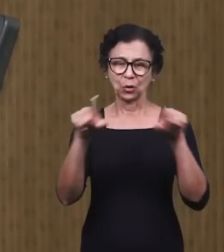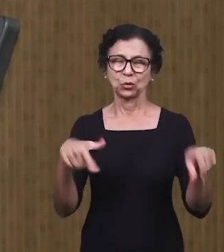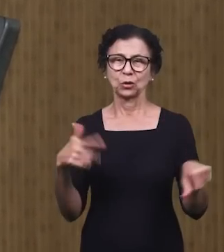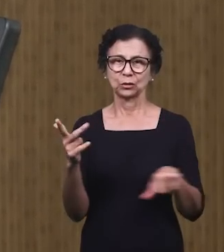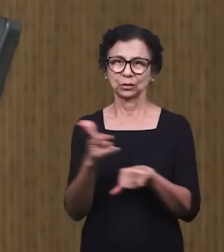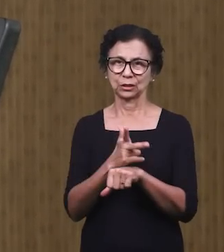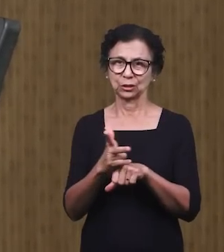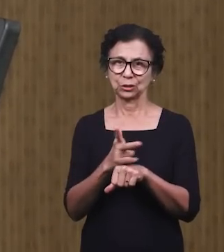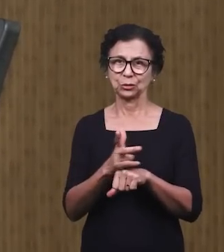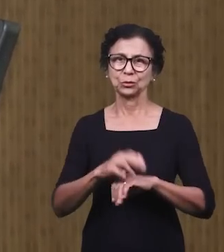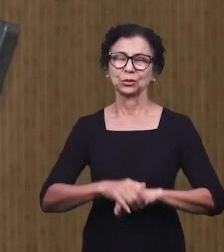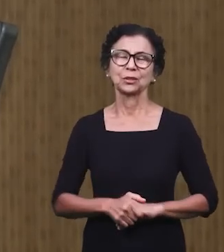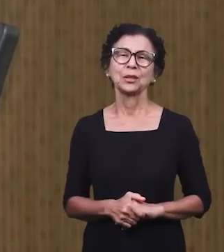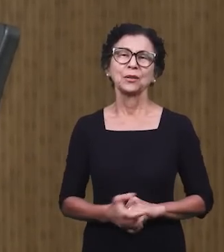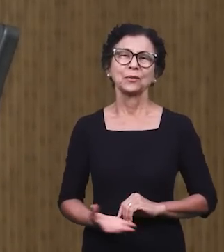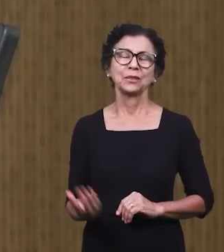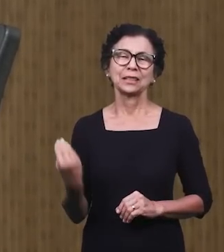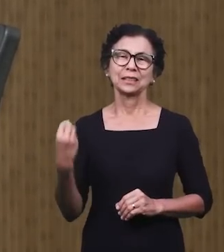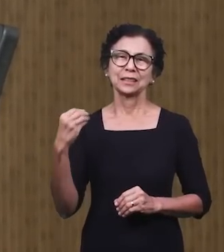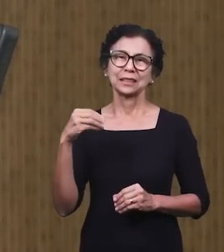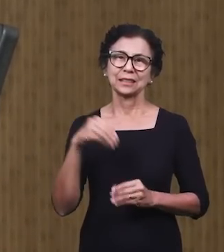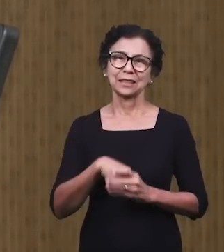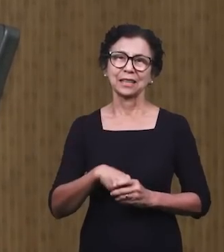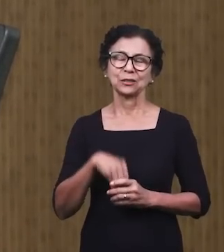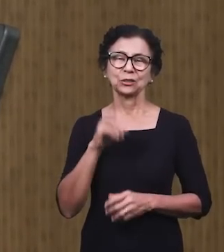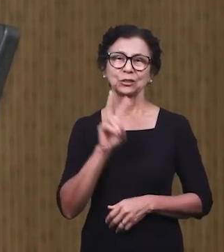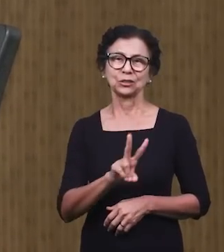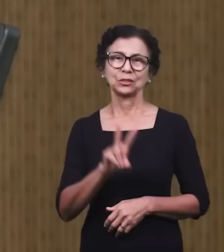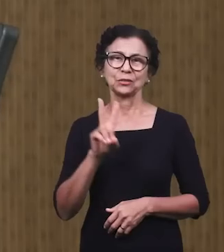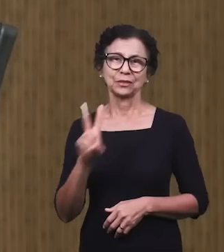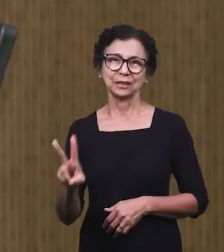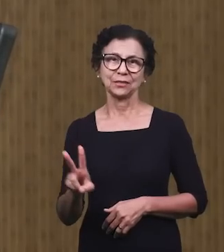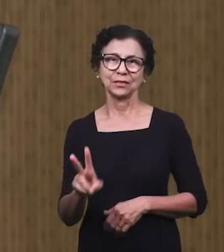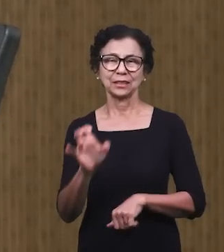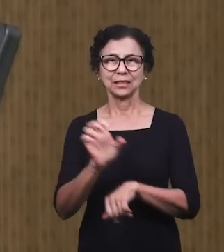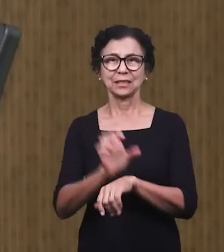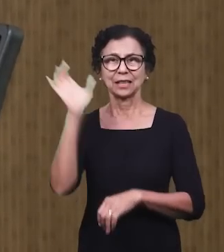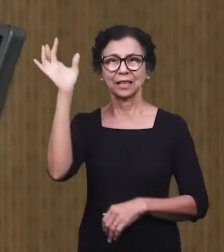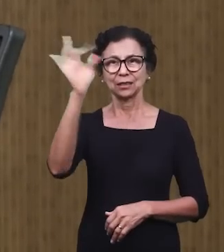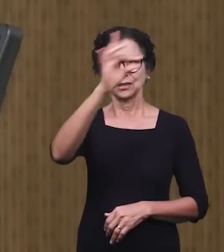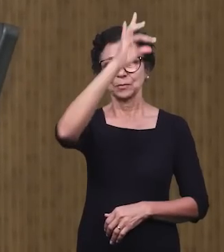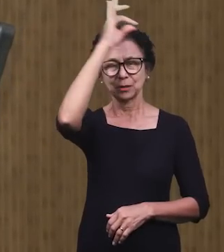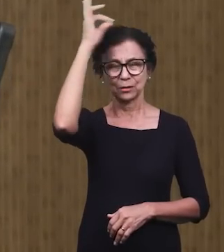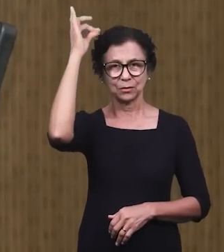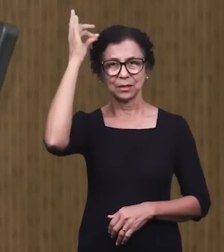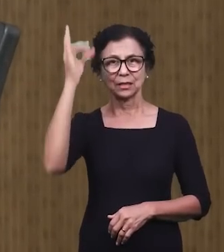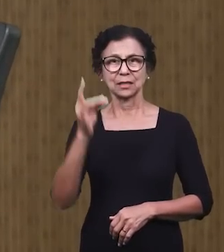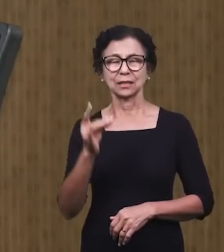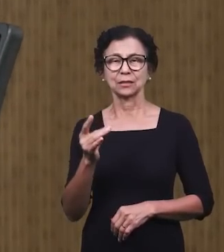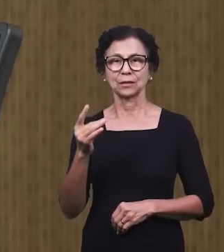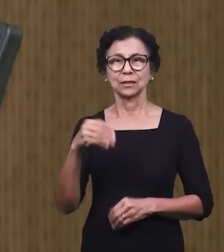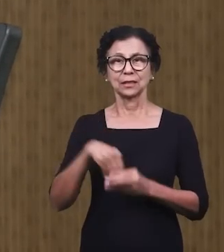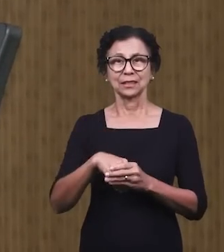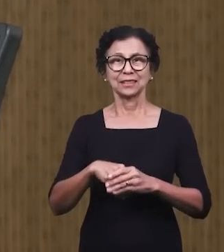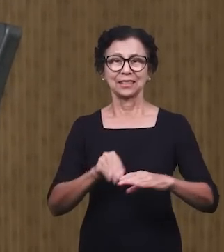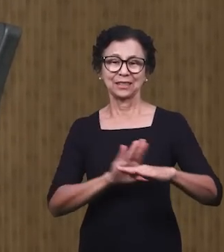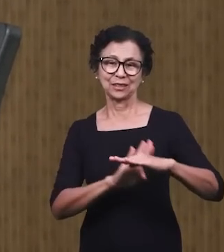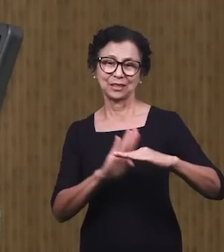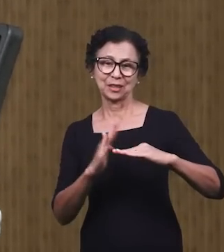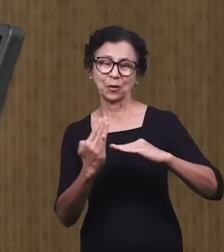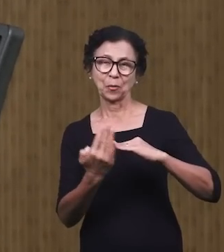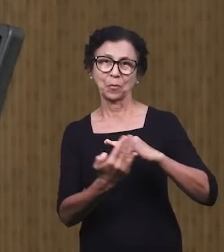Espírito Santo. Vitória, a capital do estado, tem um bairro chamado Juazeiro, que hoje, inclusive, eu